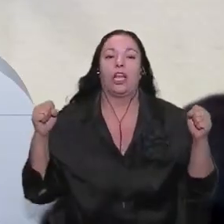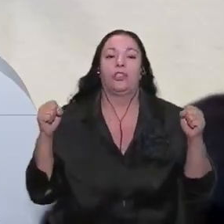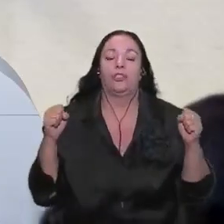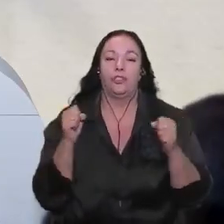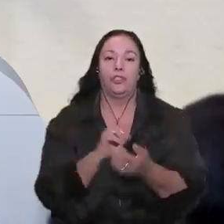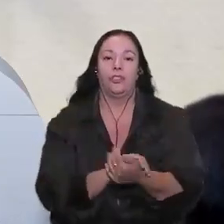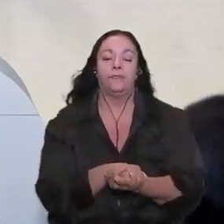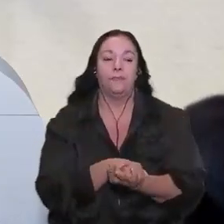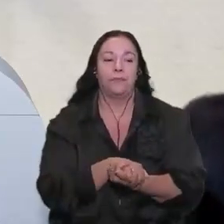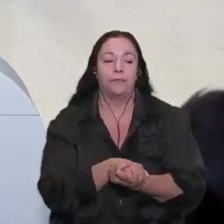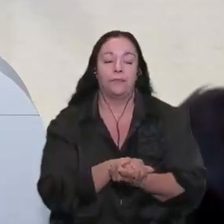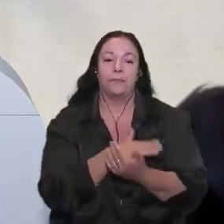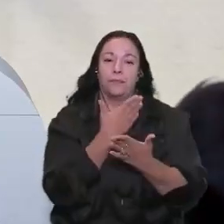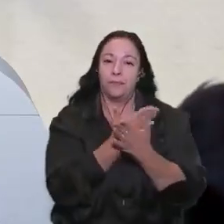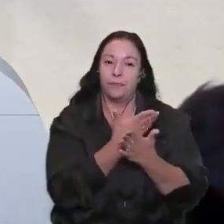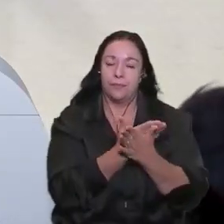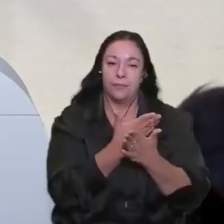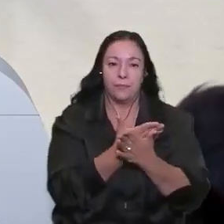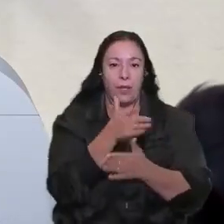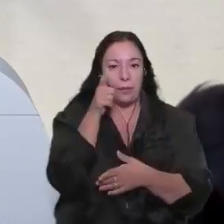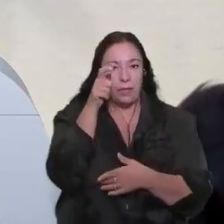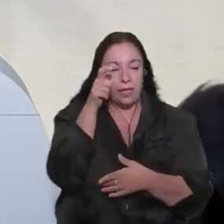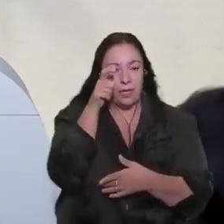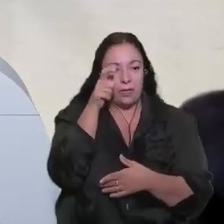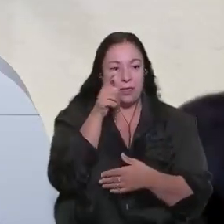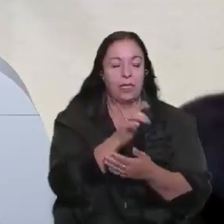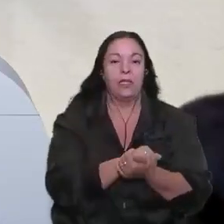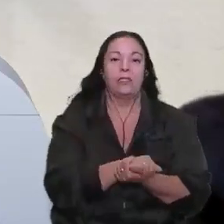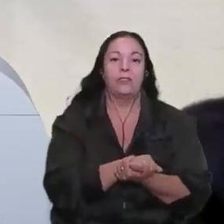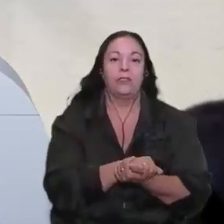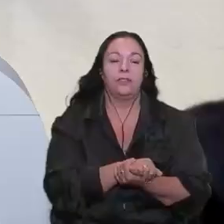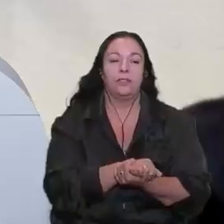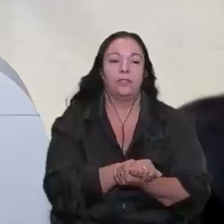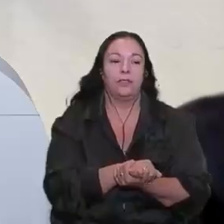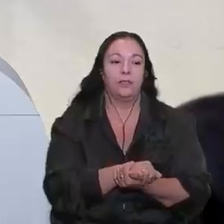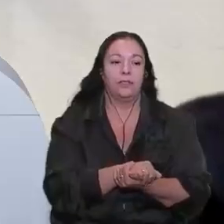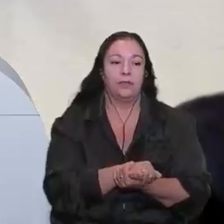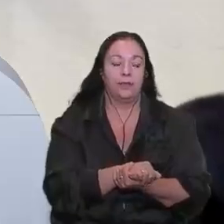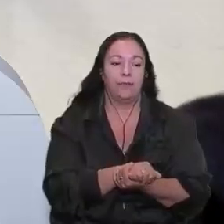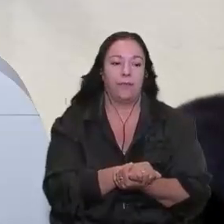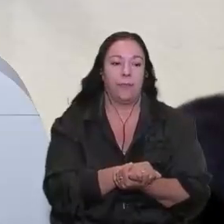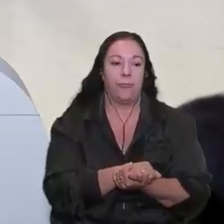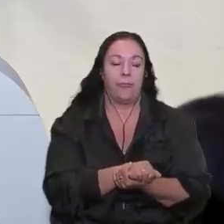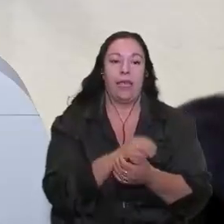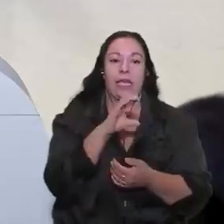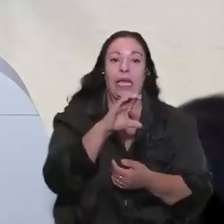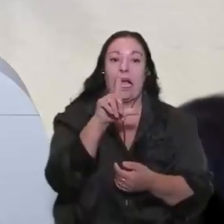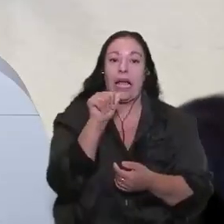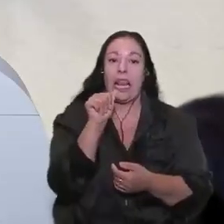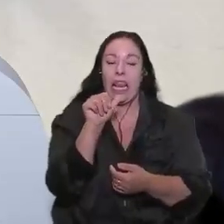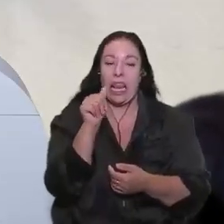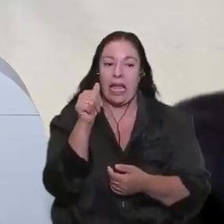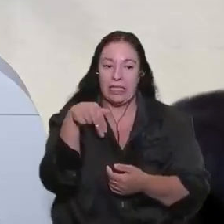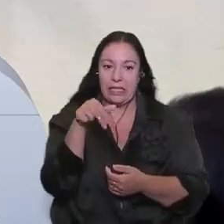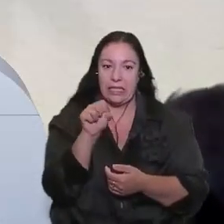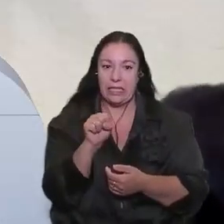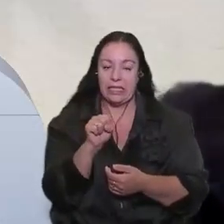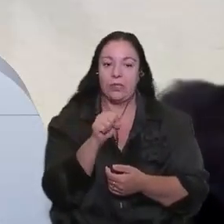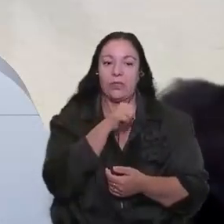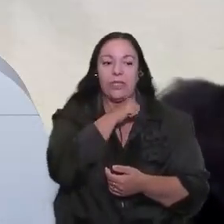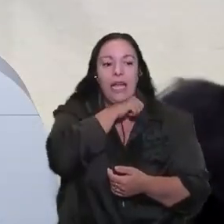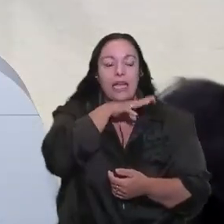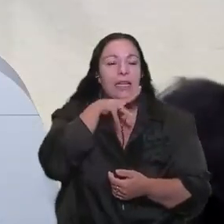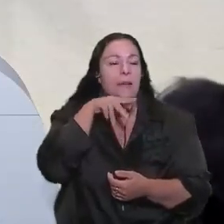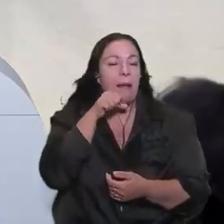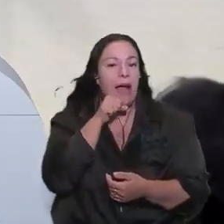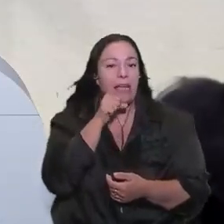né? Tem um estudo muito interessante. E aí, por essa questão desses clãs de orcas, né, das orcas